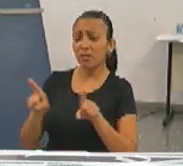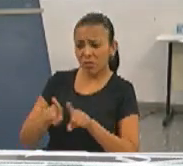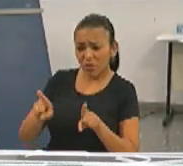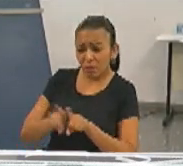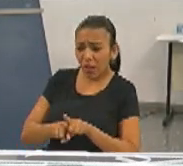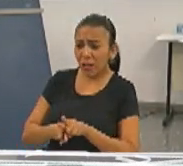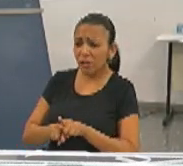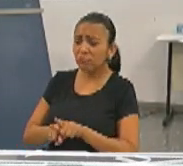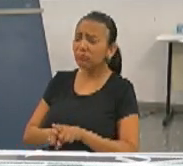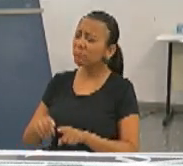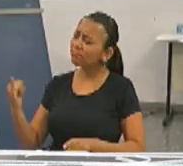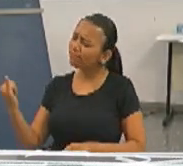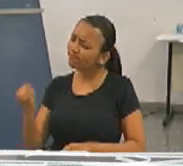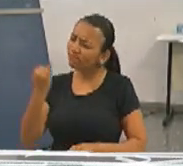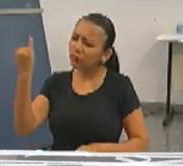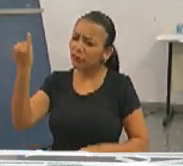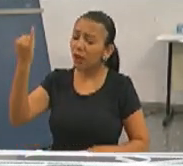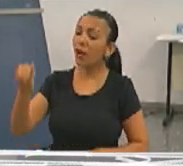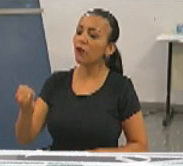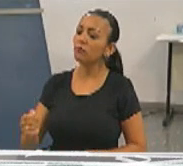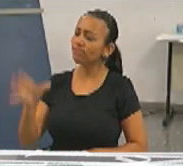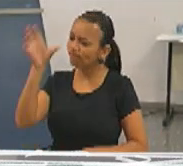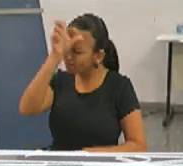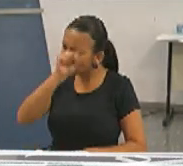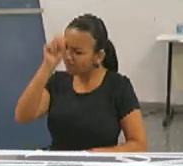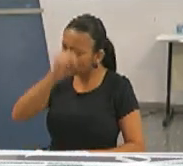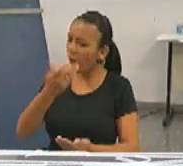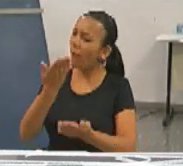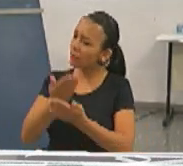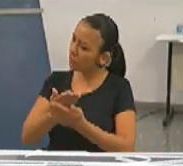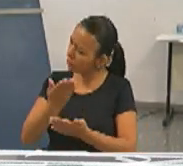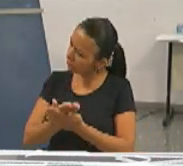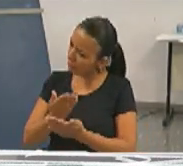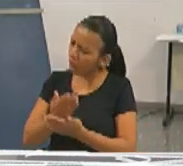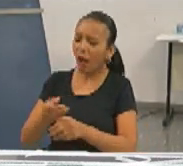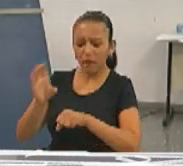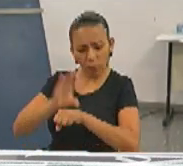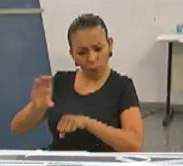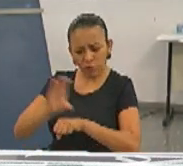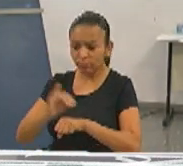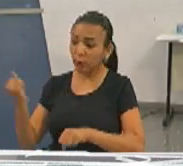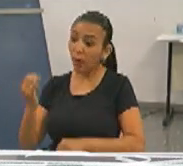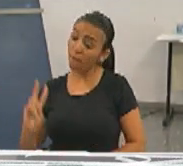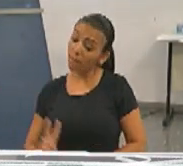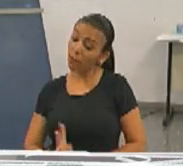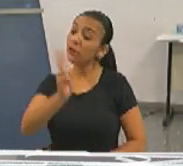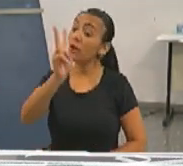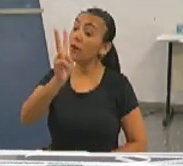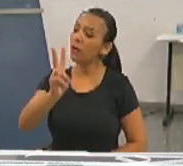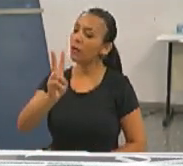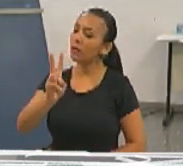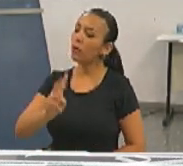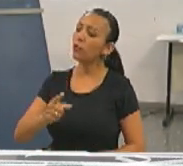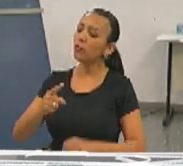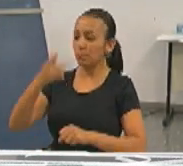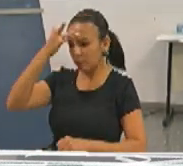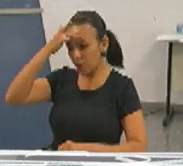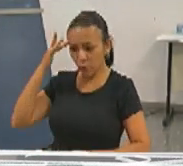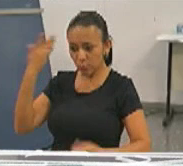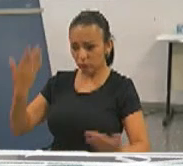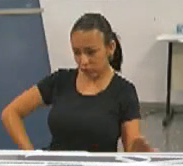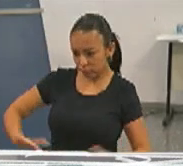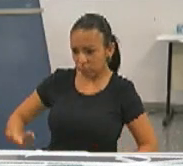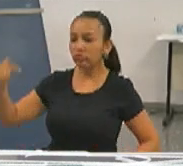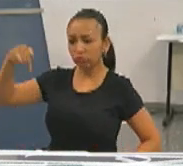algo extremamente importante, é algo fundamental, e é assim que a gente valoriza, né, o quadro de pessoal que nós temos aqui.